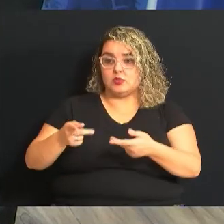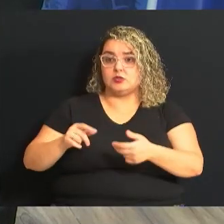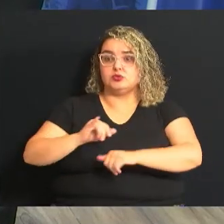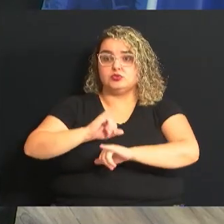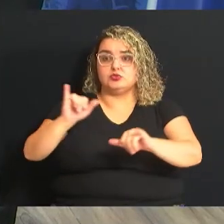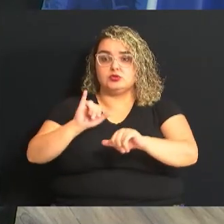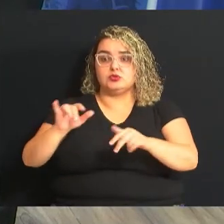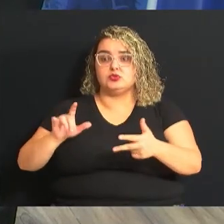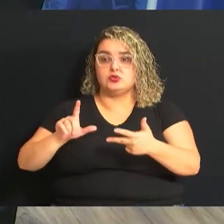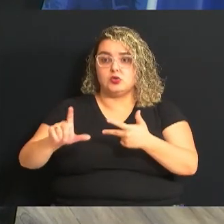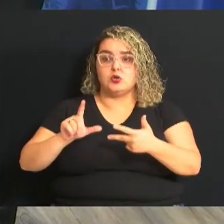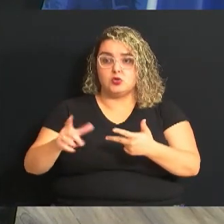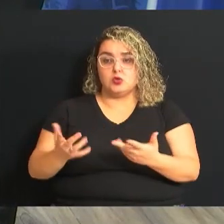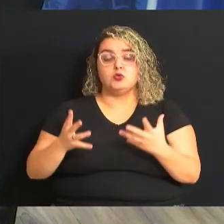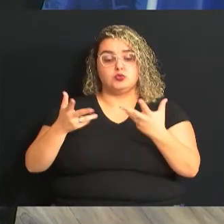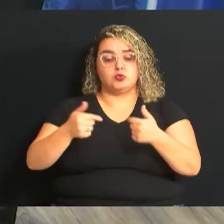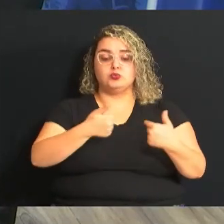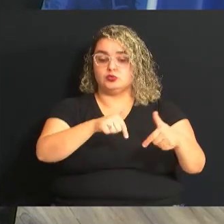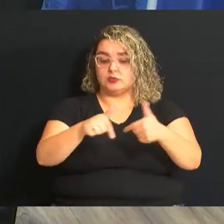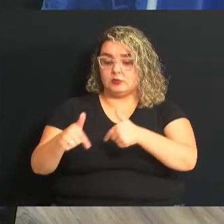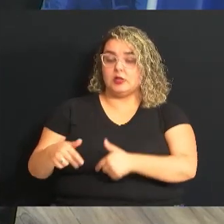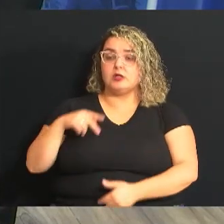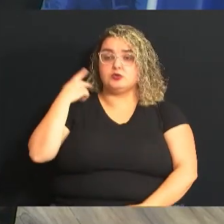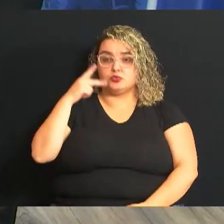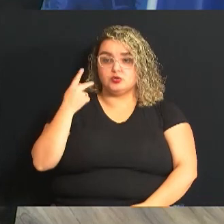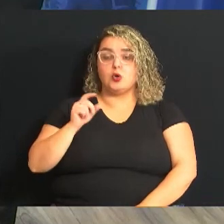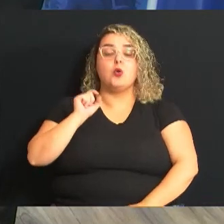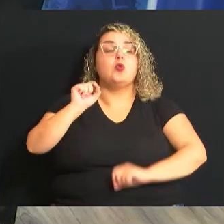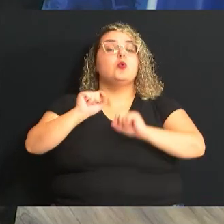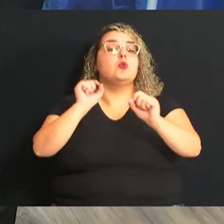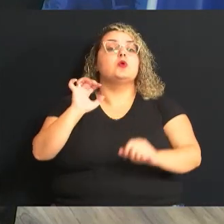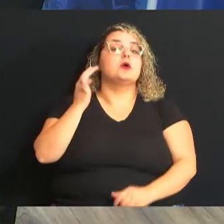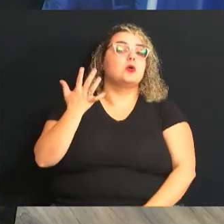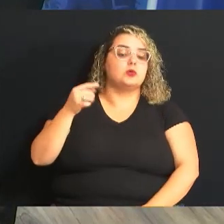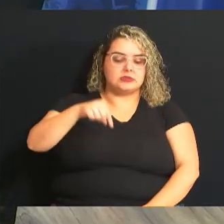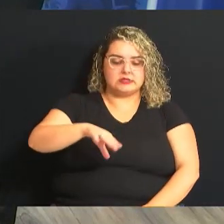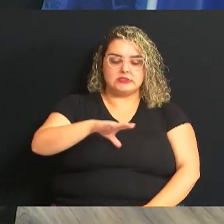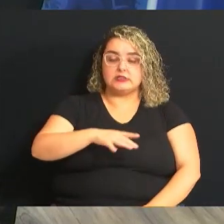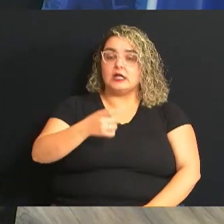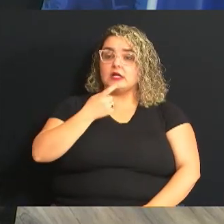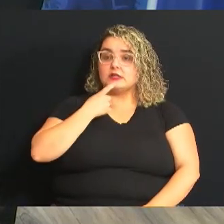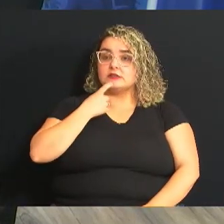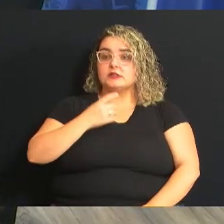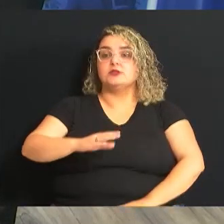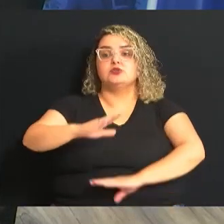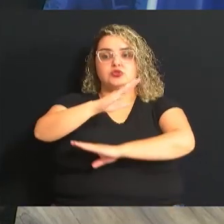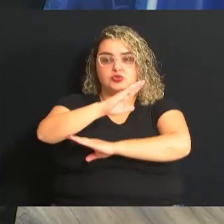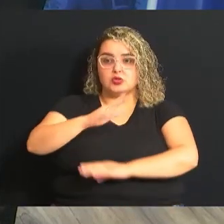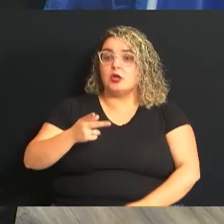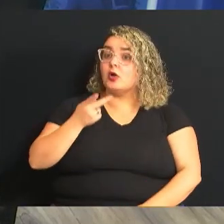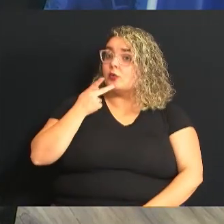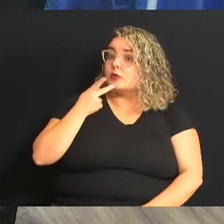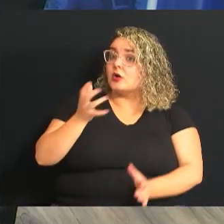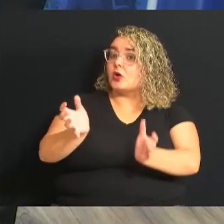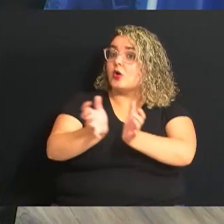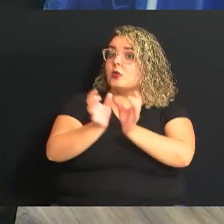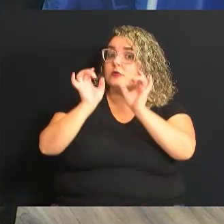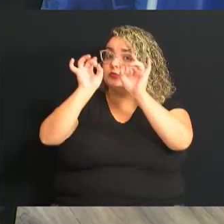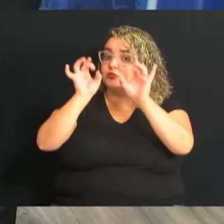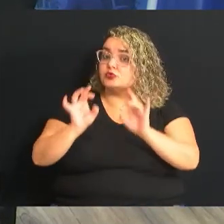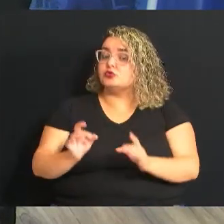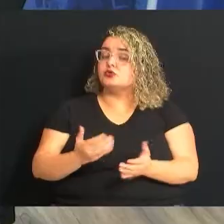aí 127 lotes para prensa, para usinagem, com 12 carros, 114 motos e